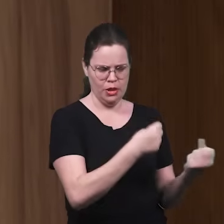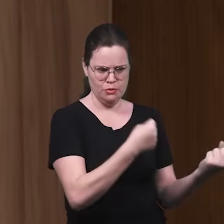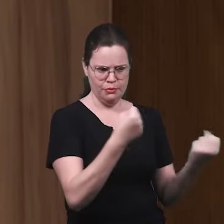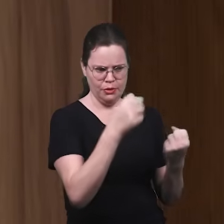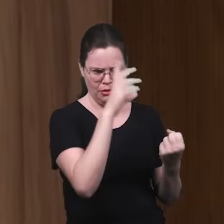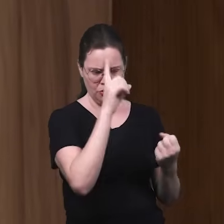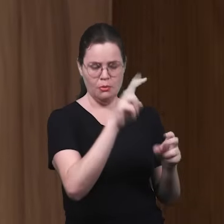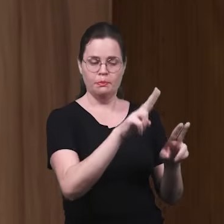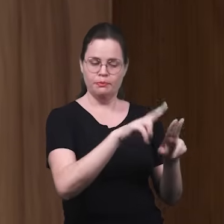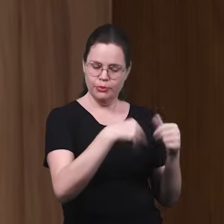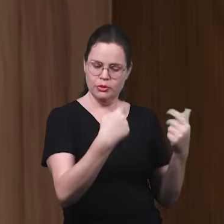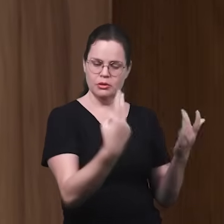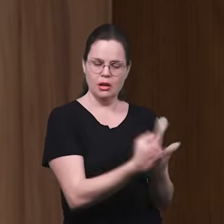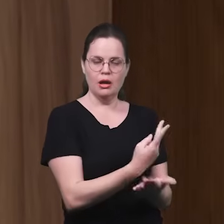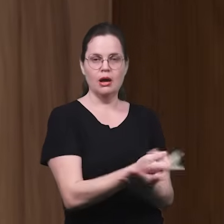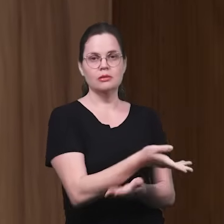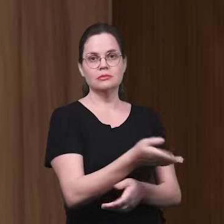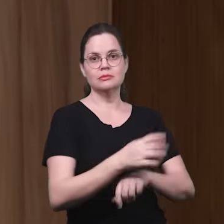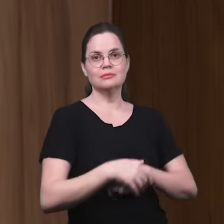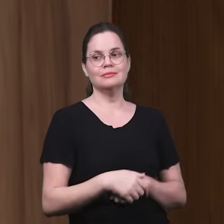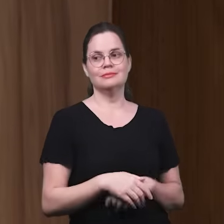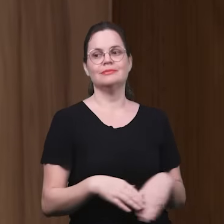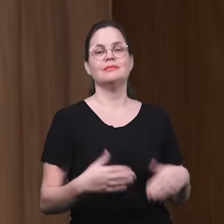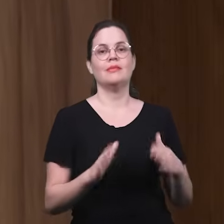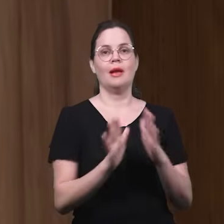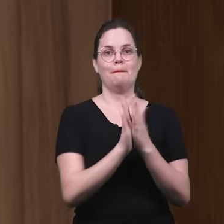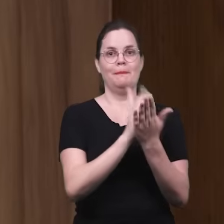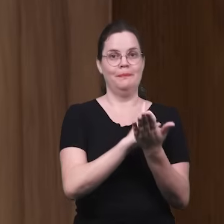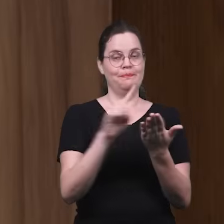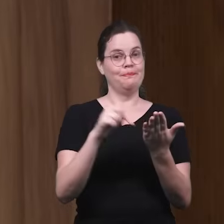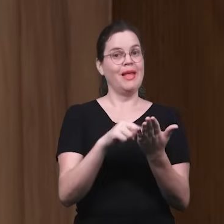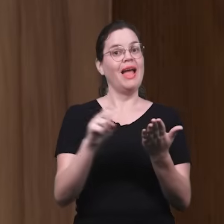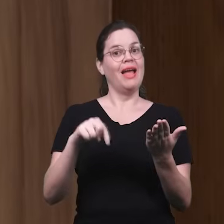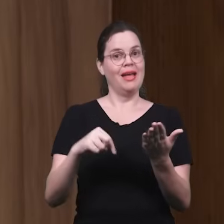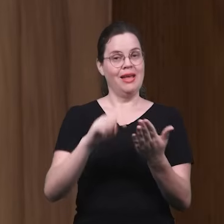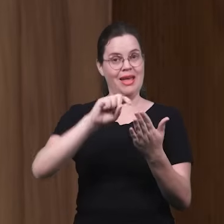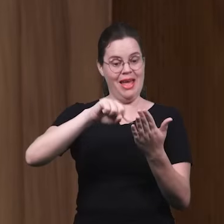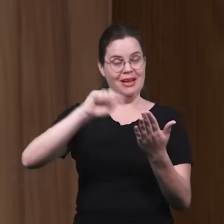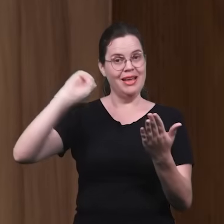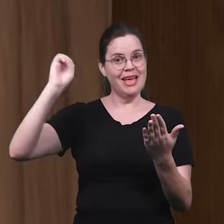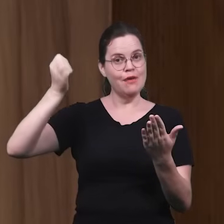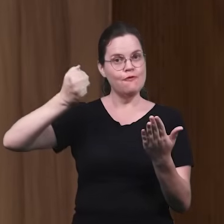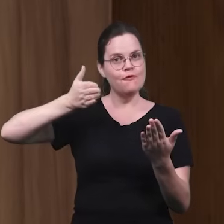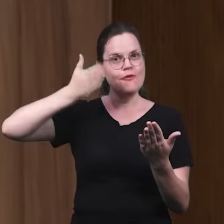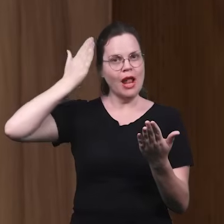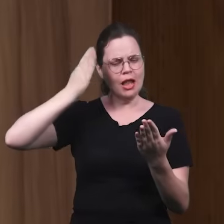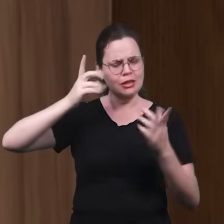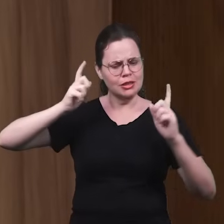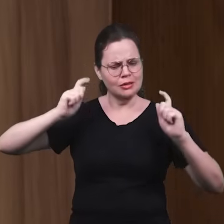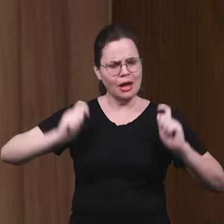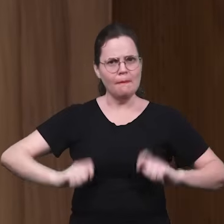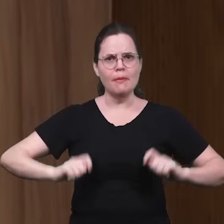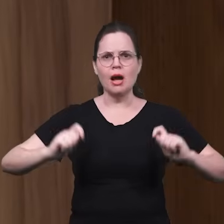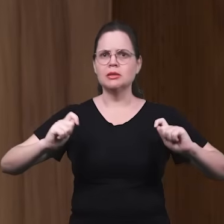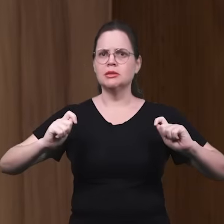viva e eficaz. Ela traz no seu bojo essa característica. A vida está